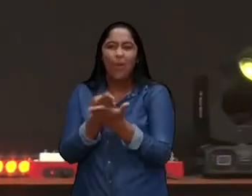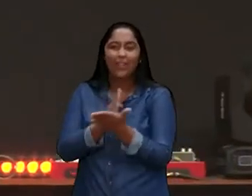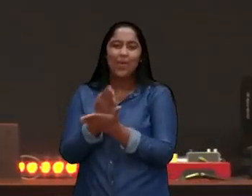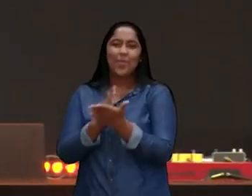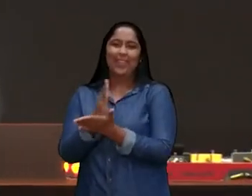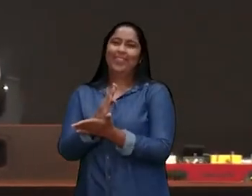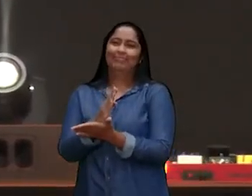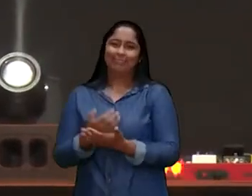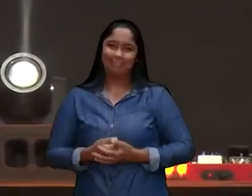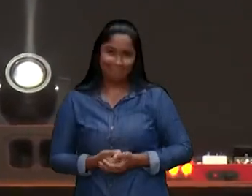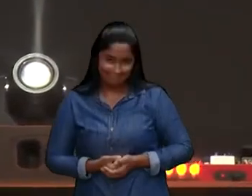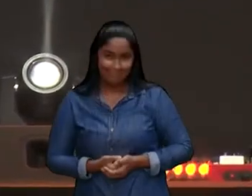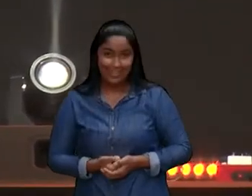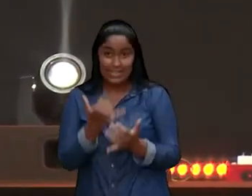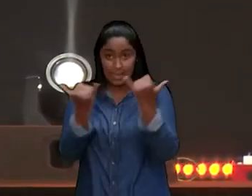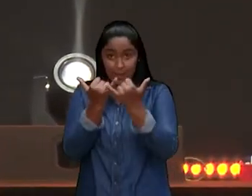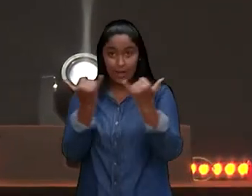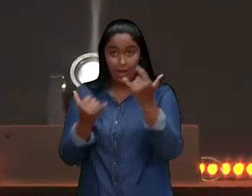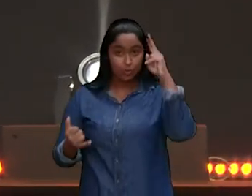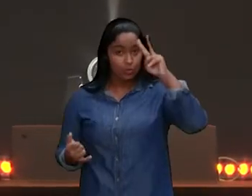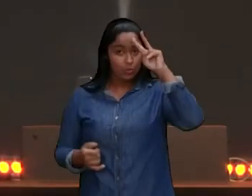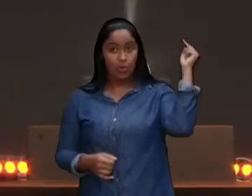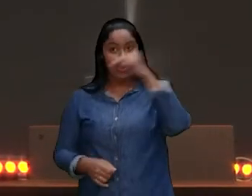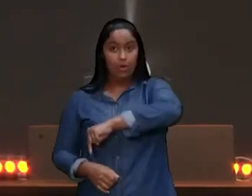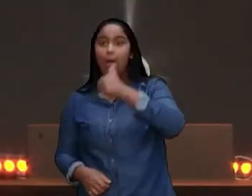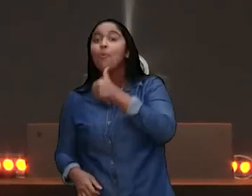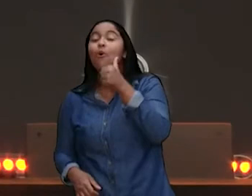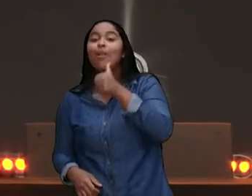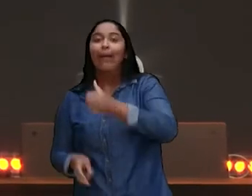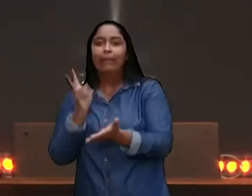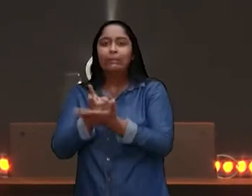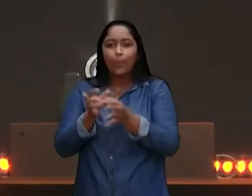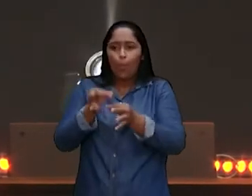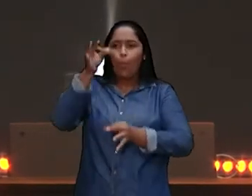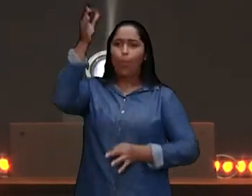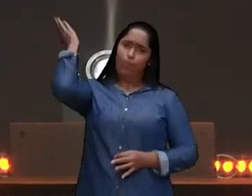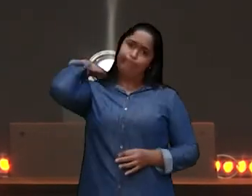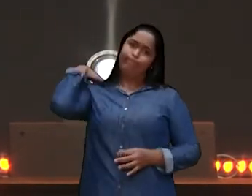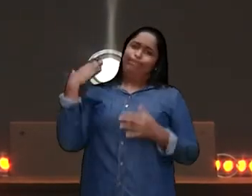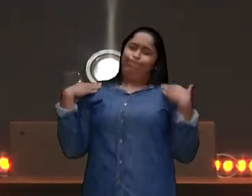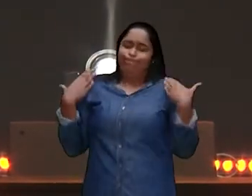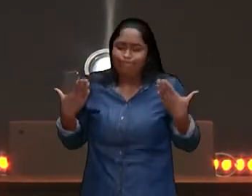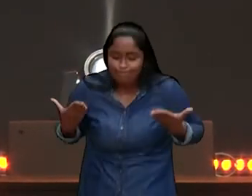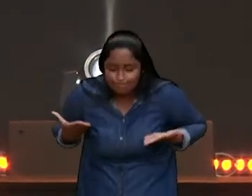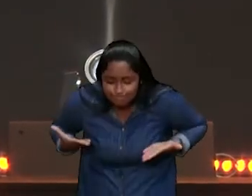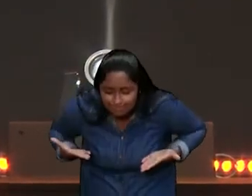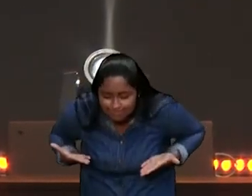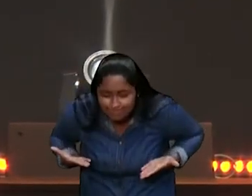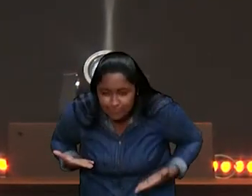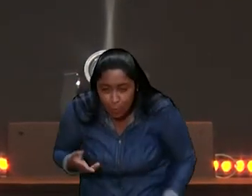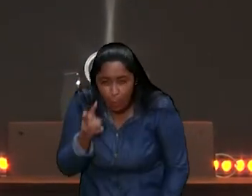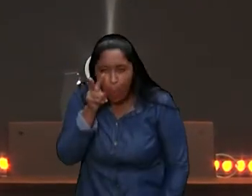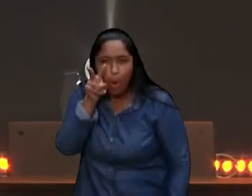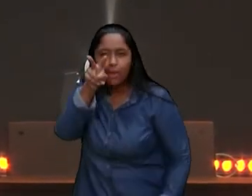mulher ela vive curvada e ela vive curvada e ela não consegue olhar